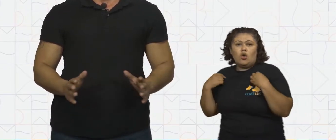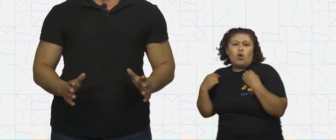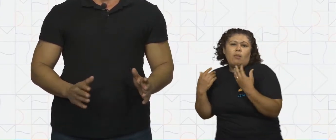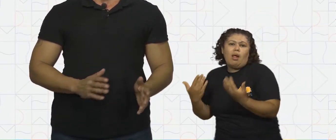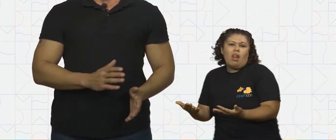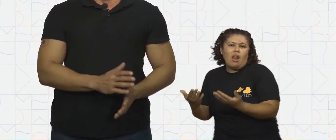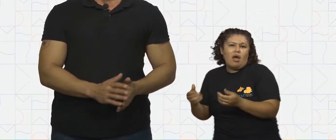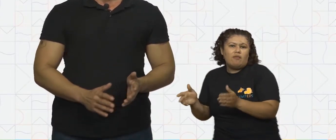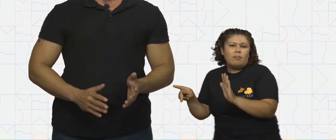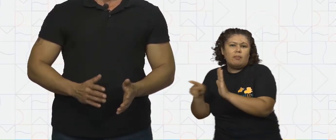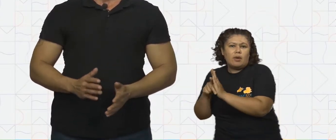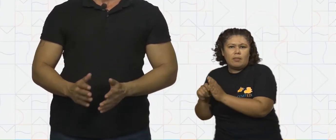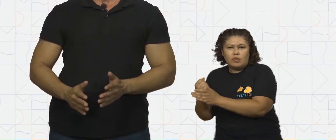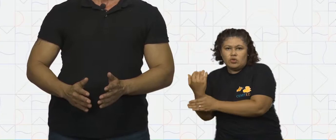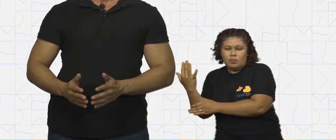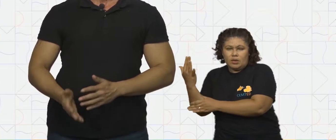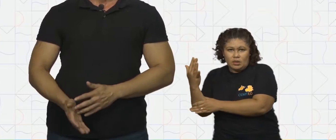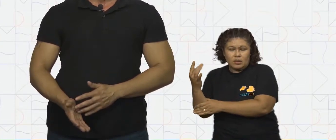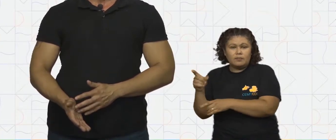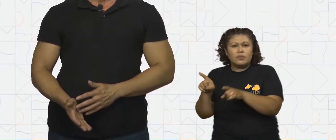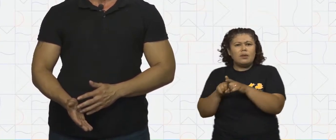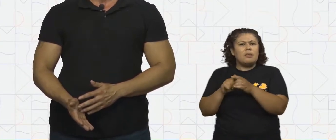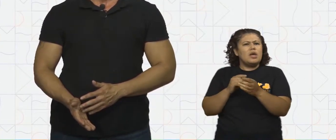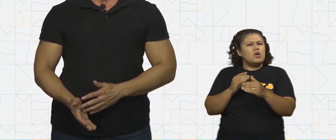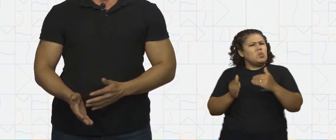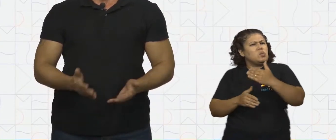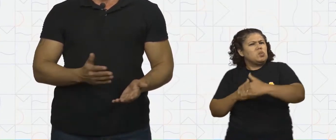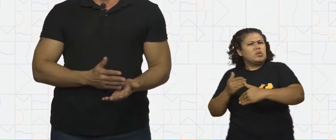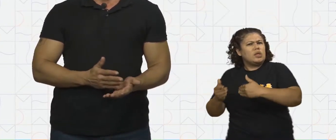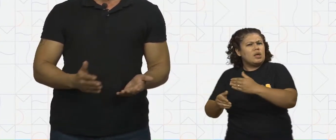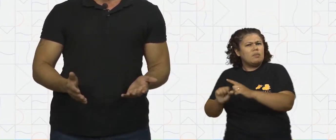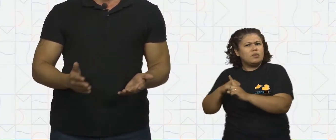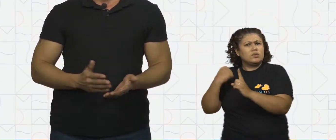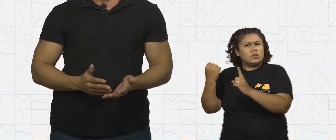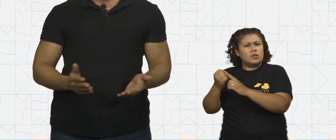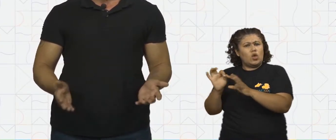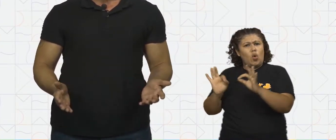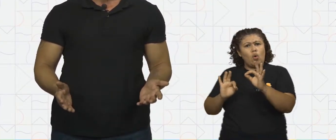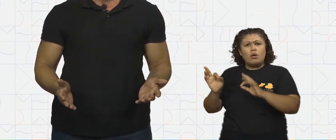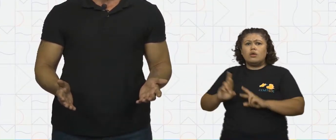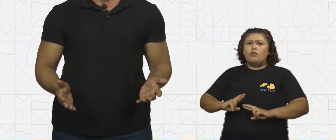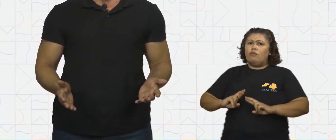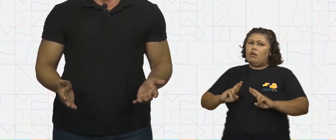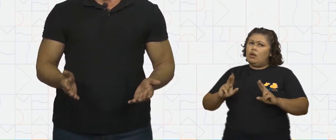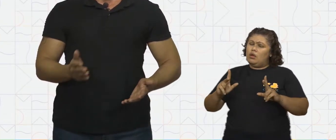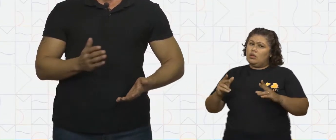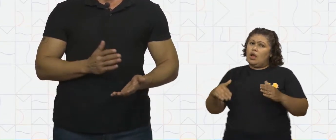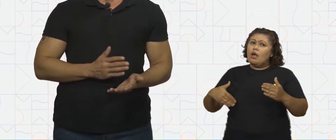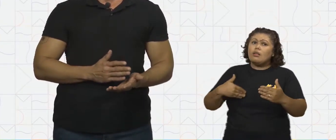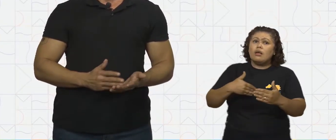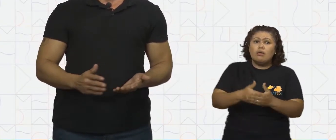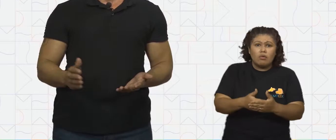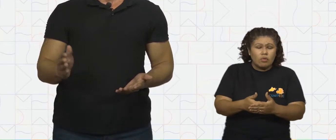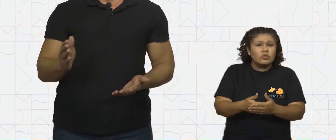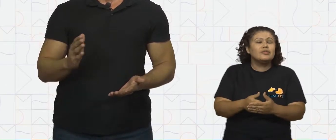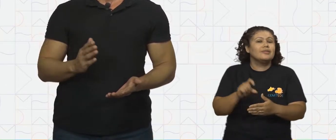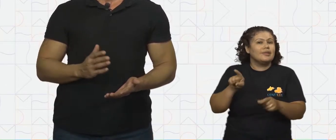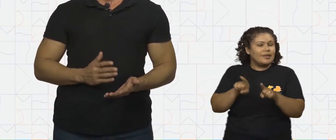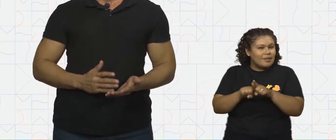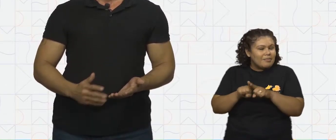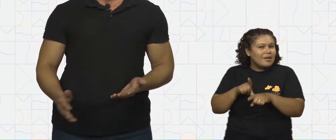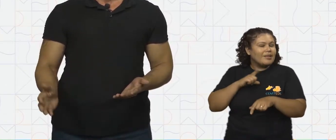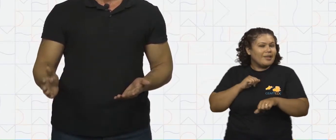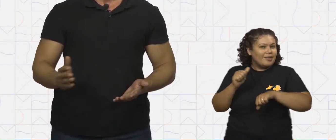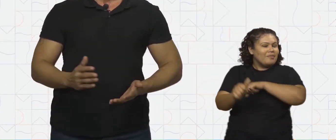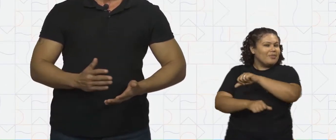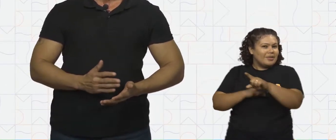os indivíduos começam a se organizar de formas diferentes. Essas mudanças ocorrem até hoje. Diante de tantos aspectos